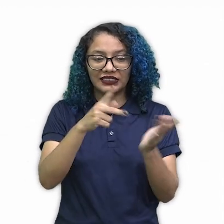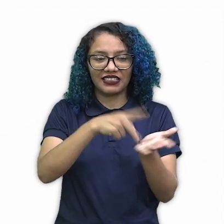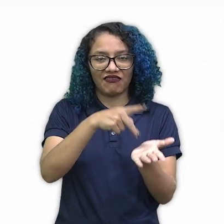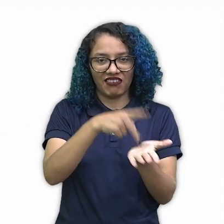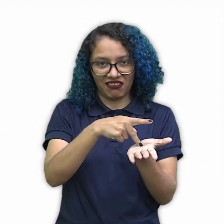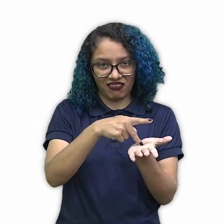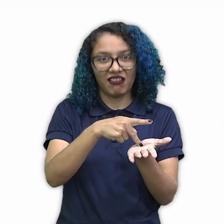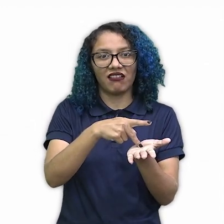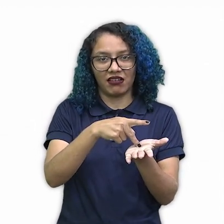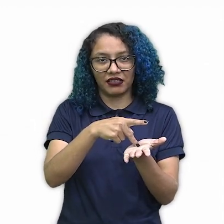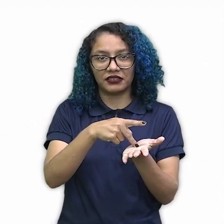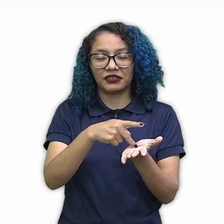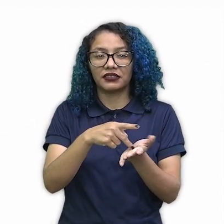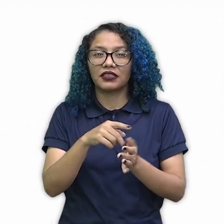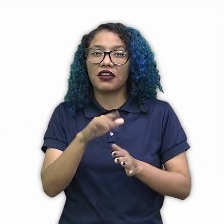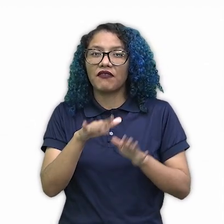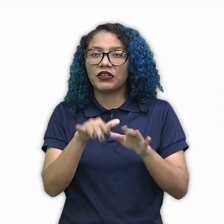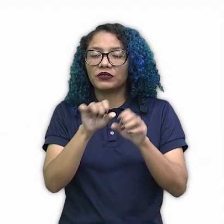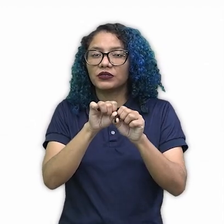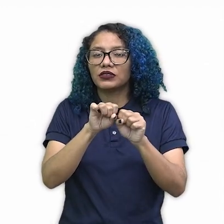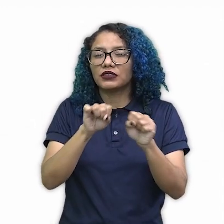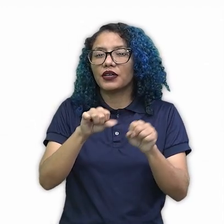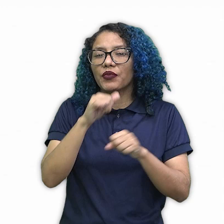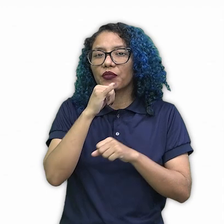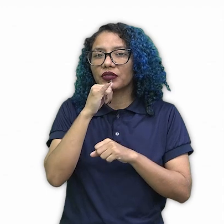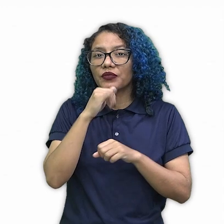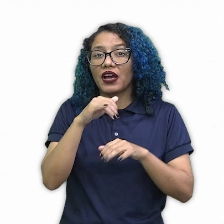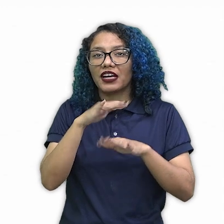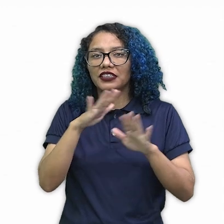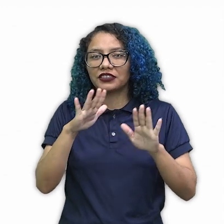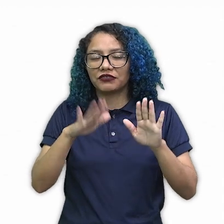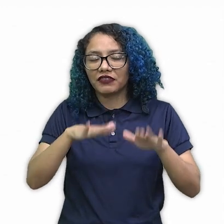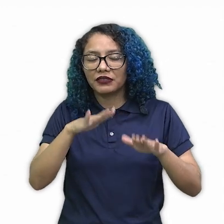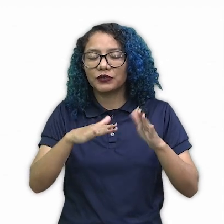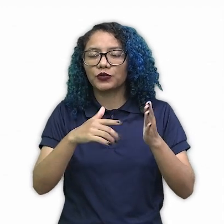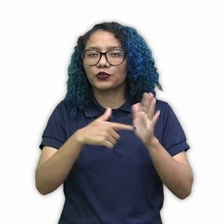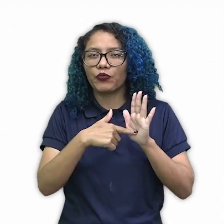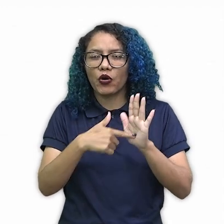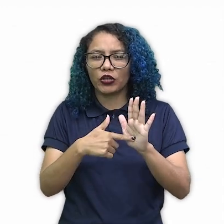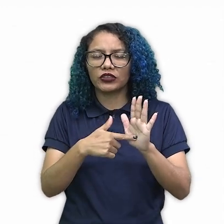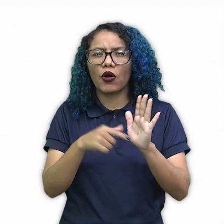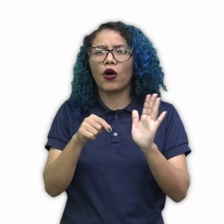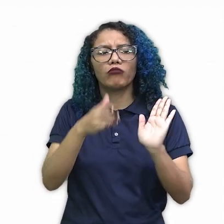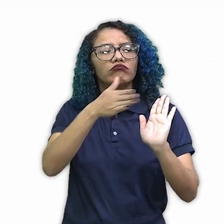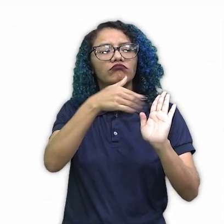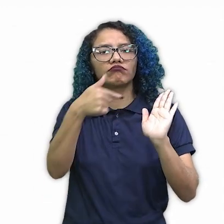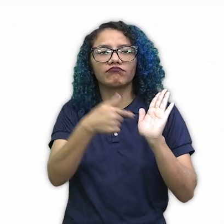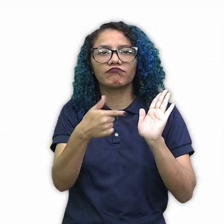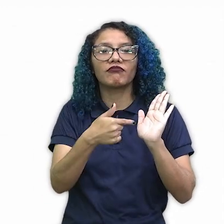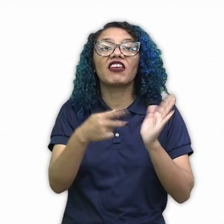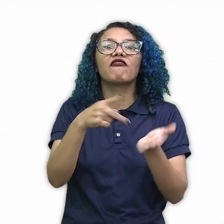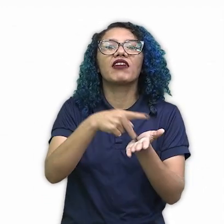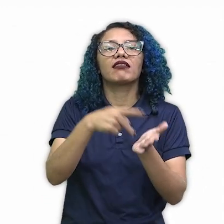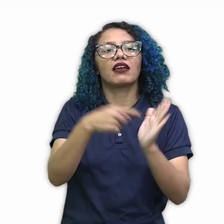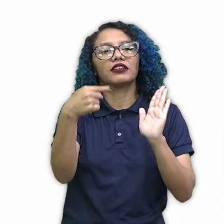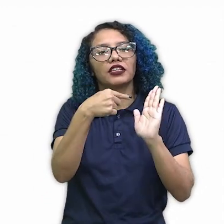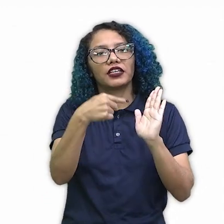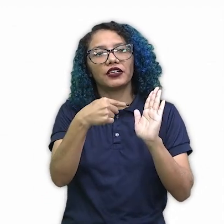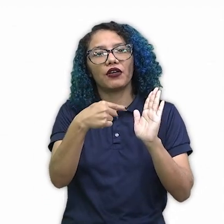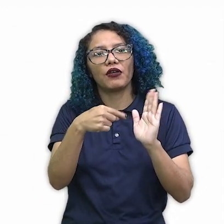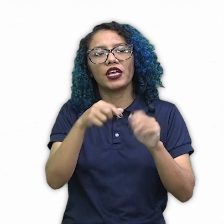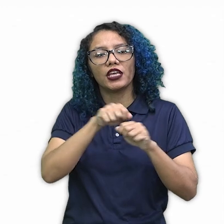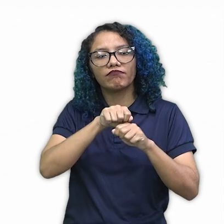vezes, o sistema muitas vezes diz para nós o que era a verdade, e ele impõe isso nas